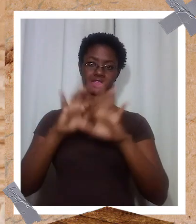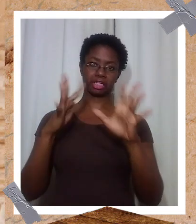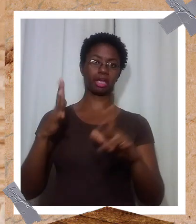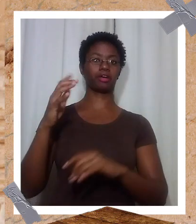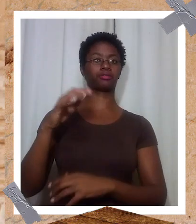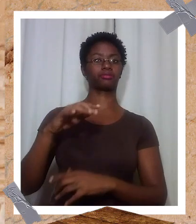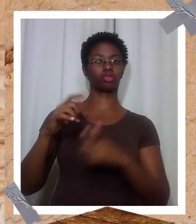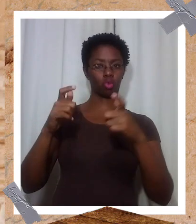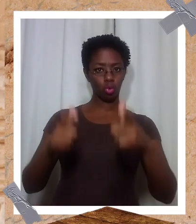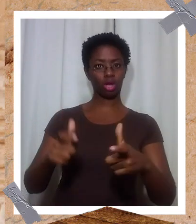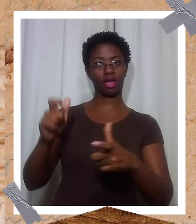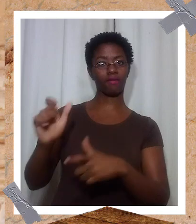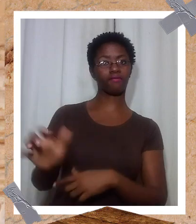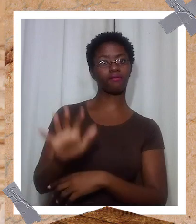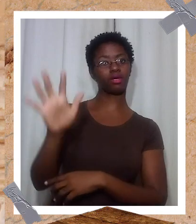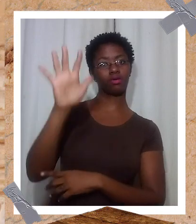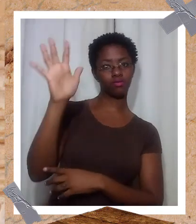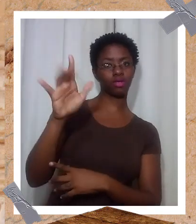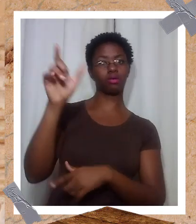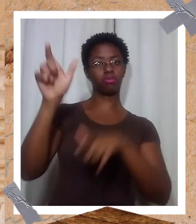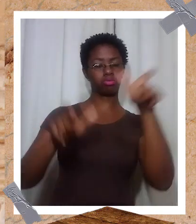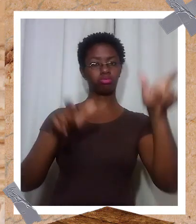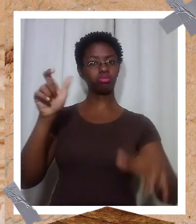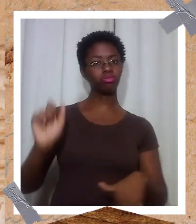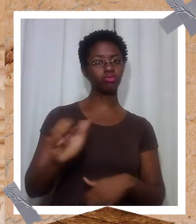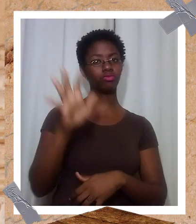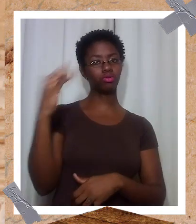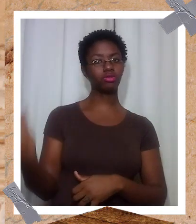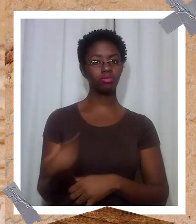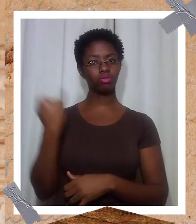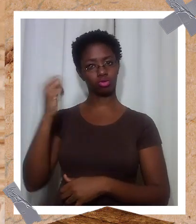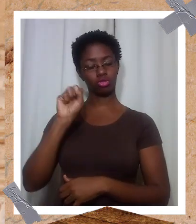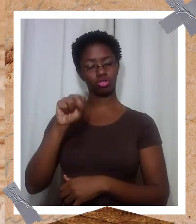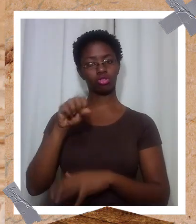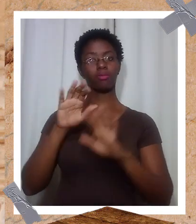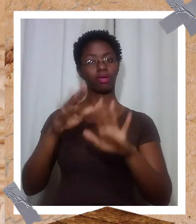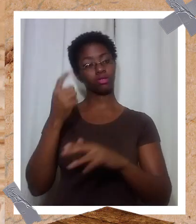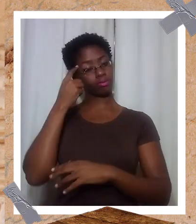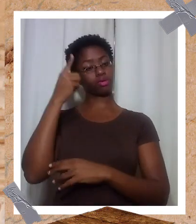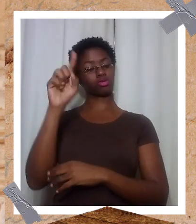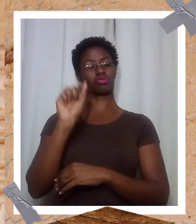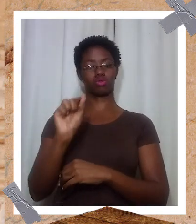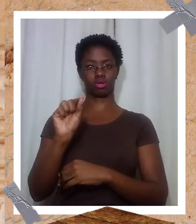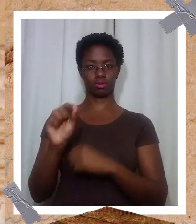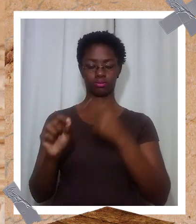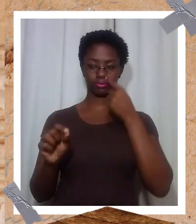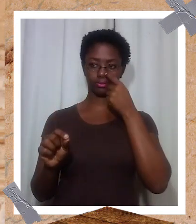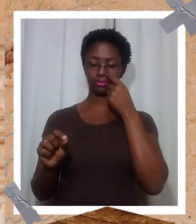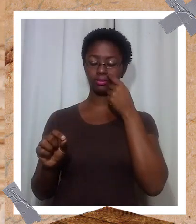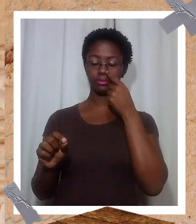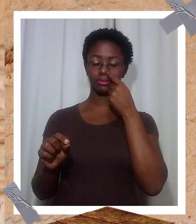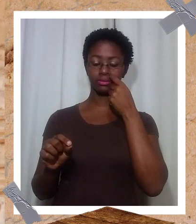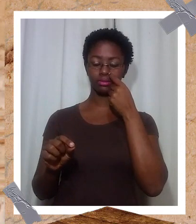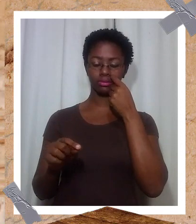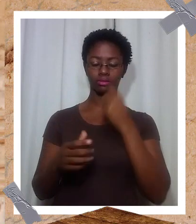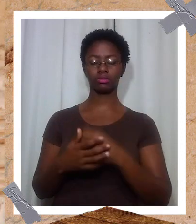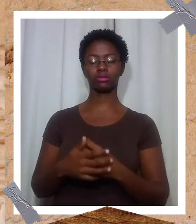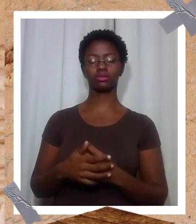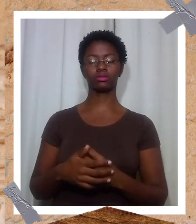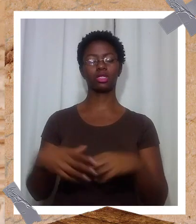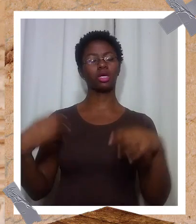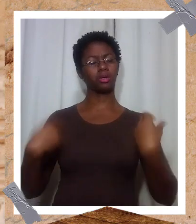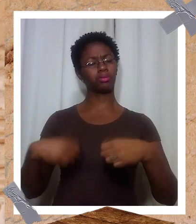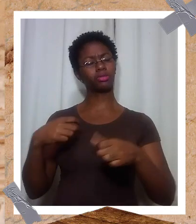favela, os personagens da favela, assim, é super importante. Mas o que eu penso? Eu penso sempre em contar uma boa